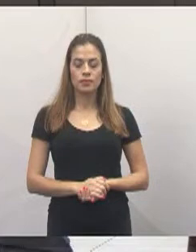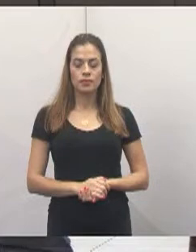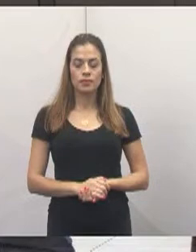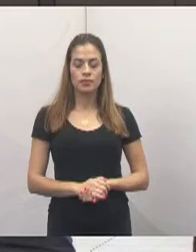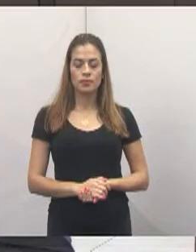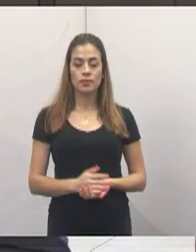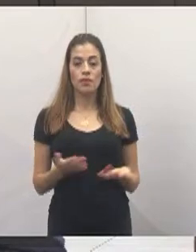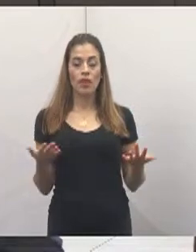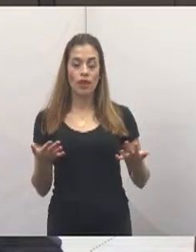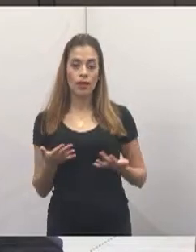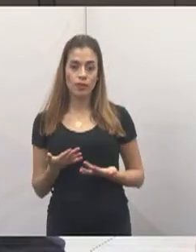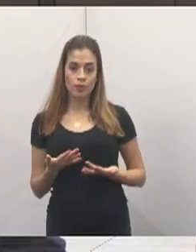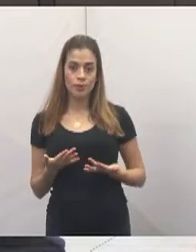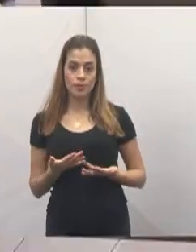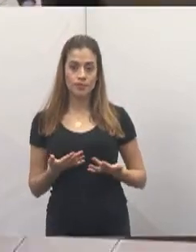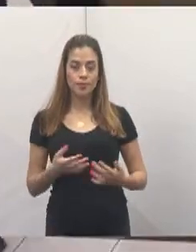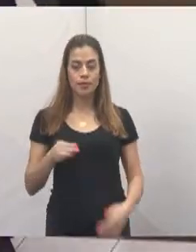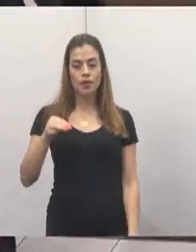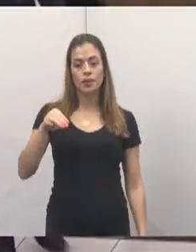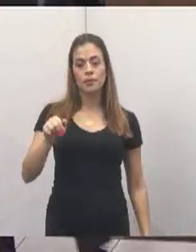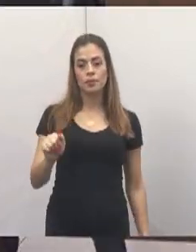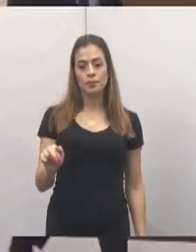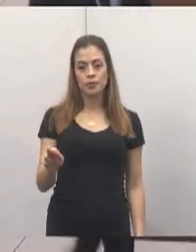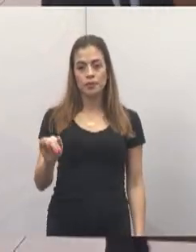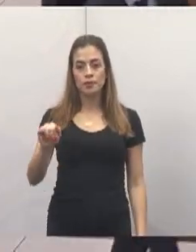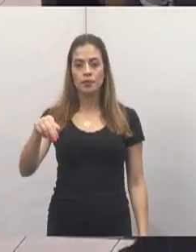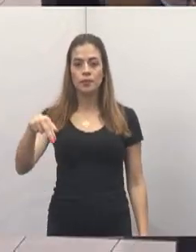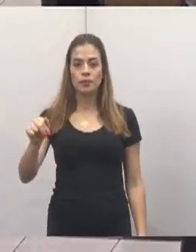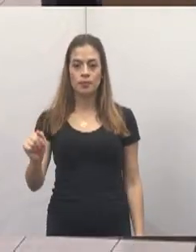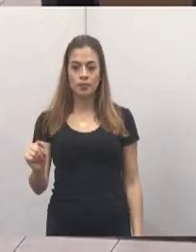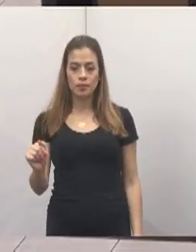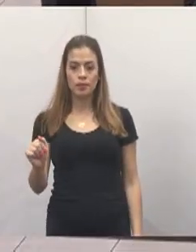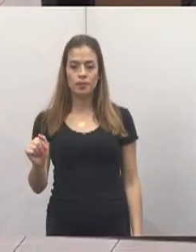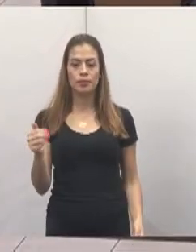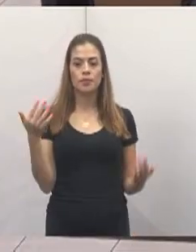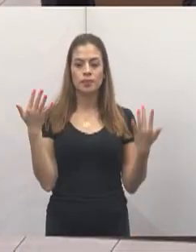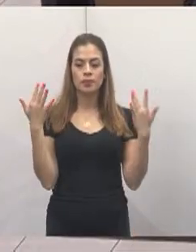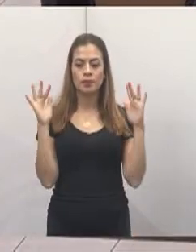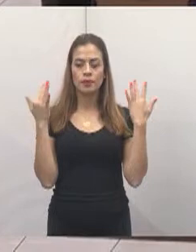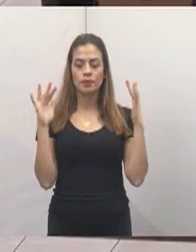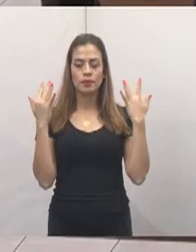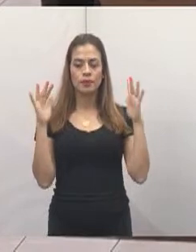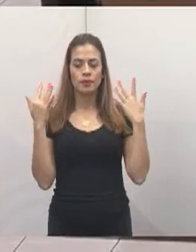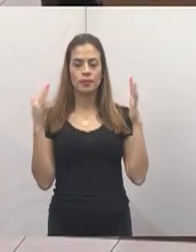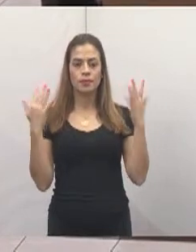E chamamos agora a doutora Marina Febretti de Araújo Castione.